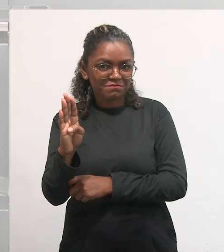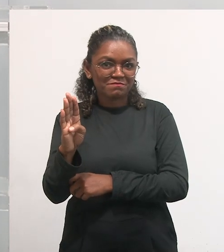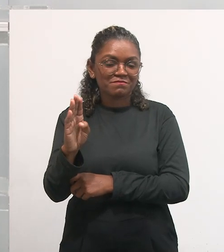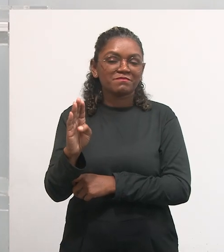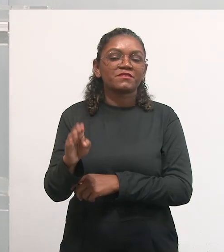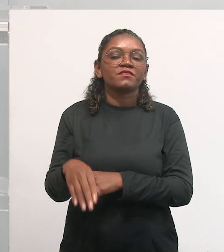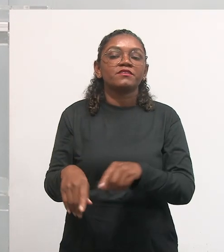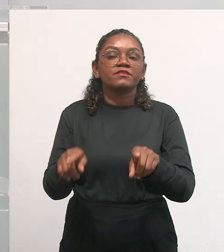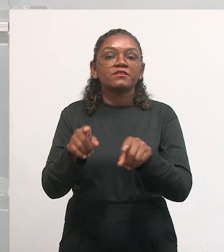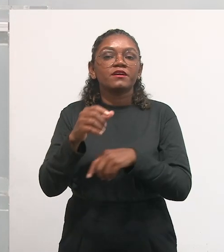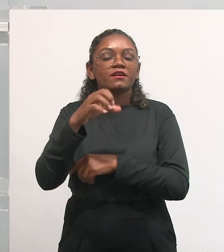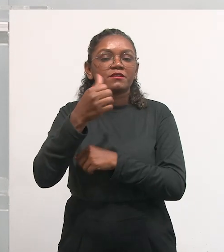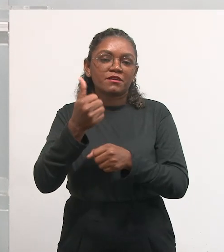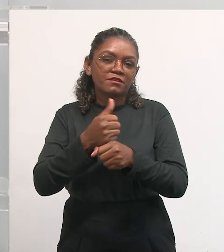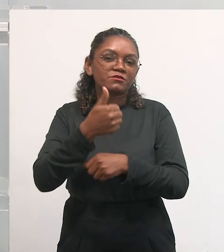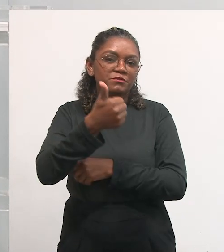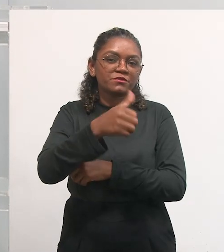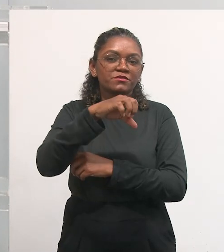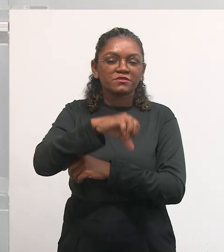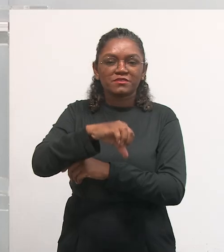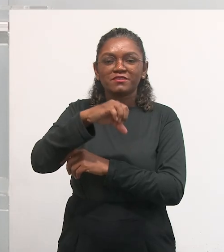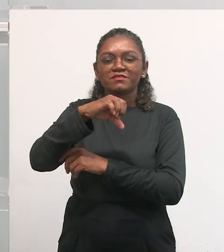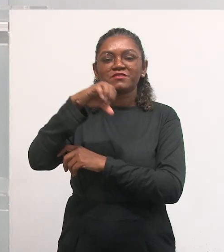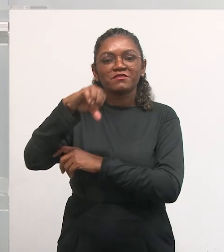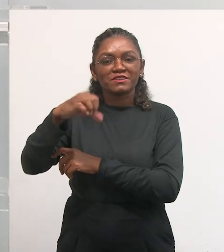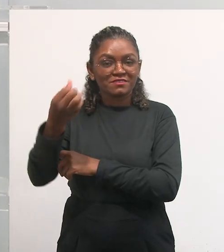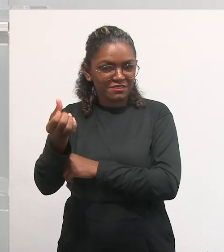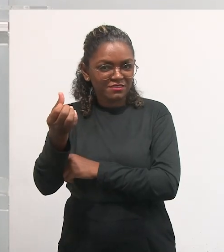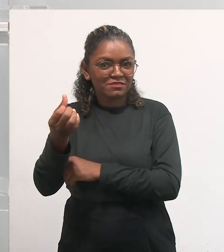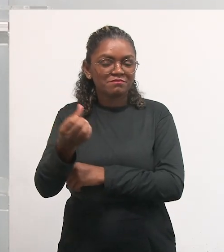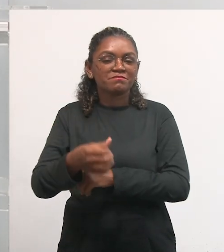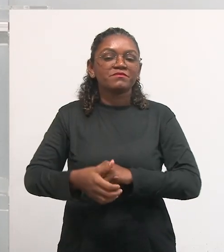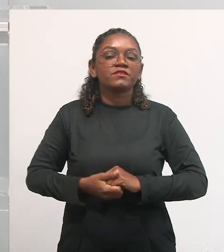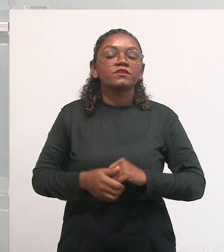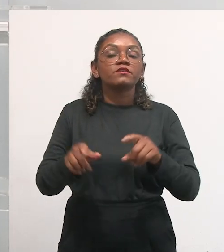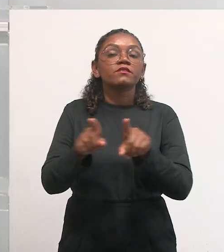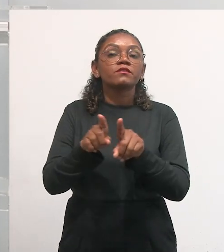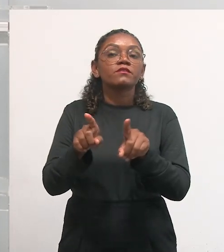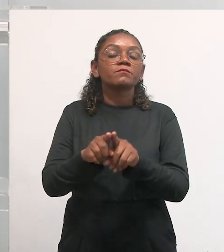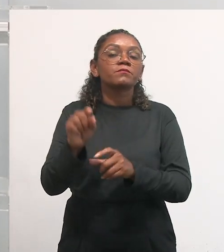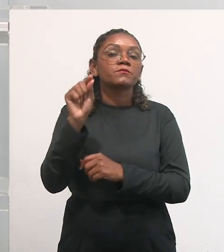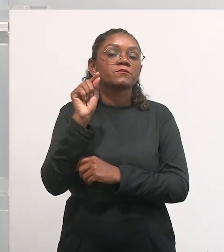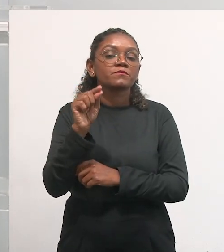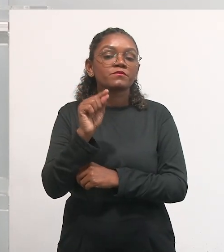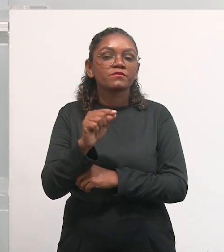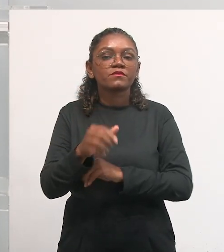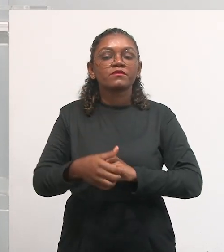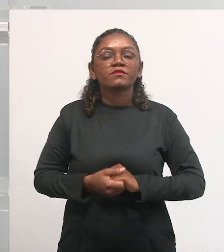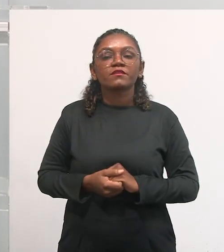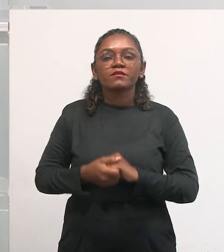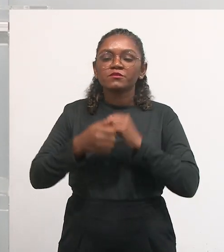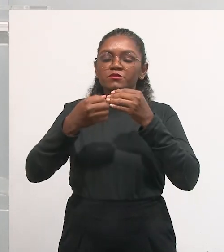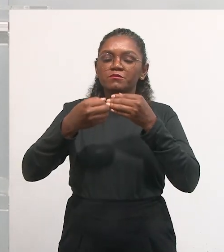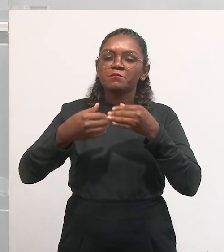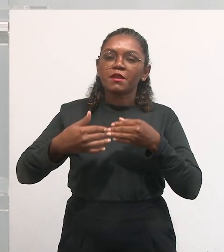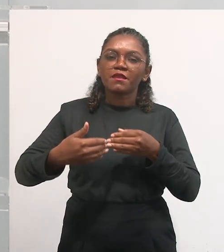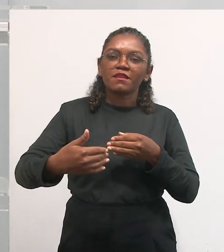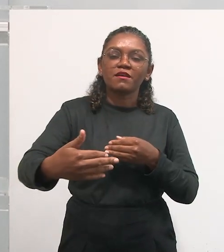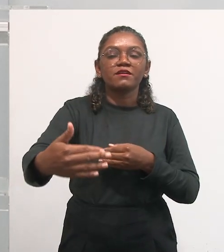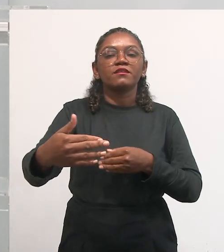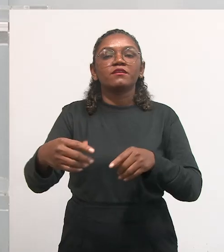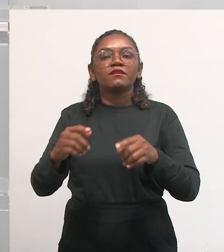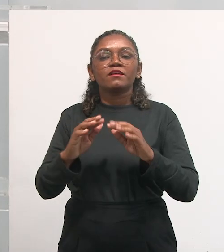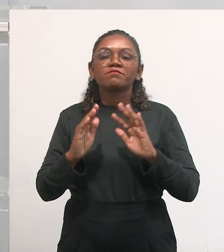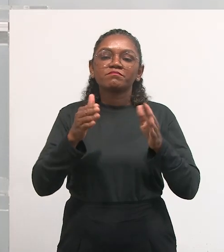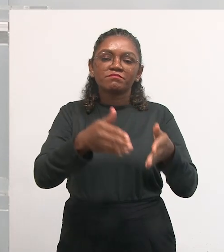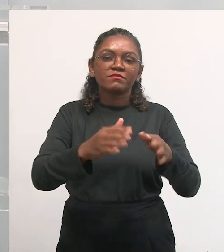Nacional, a 93, 94 de 96, e todos o seu desenlace até a sala de